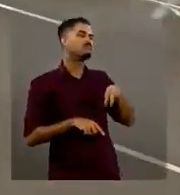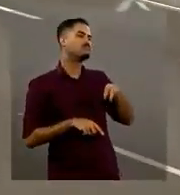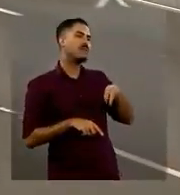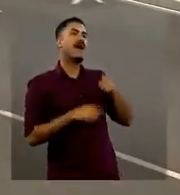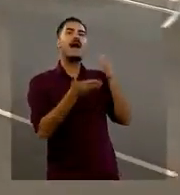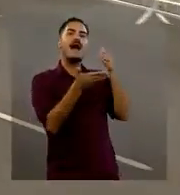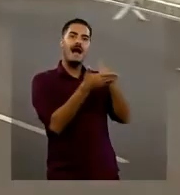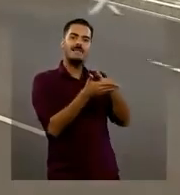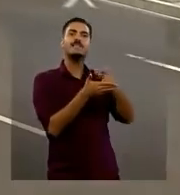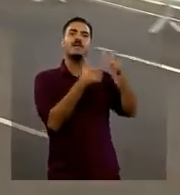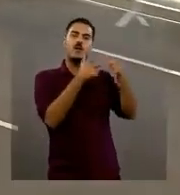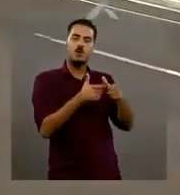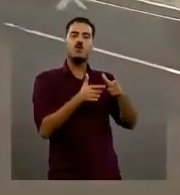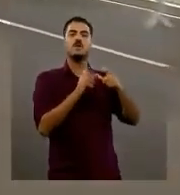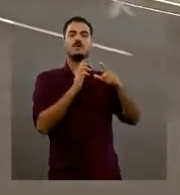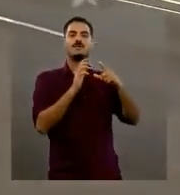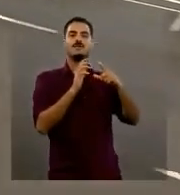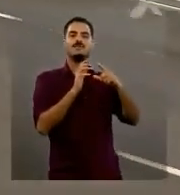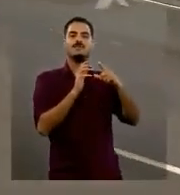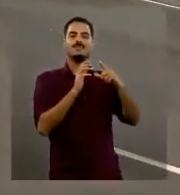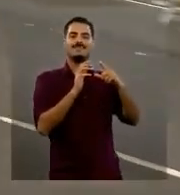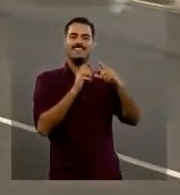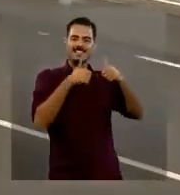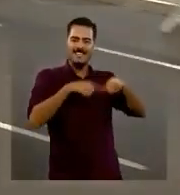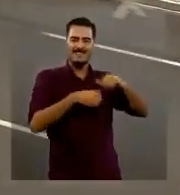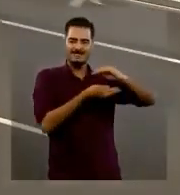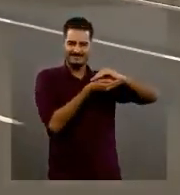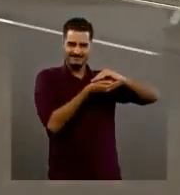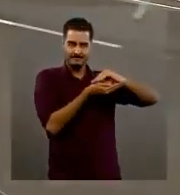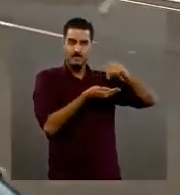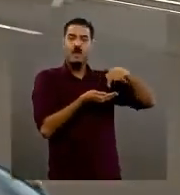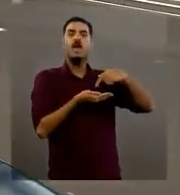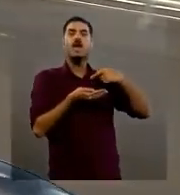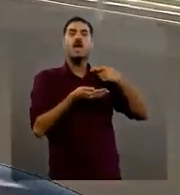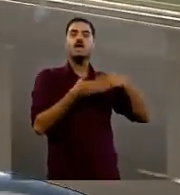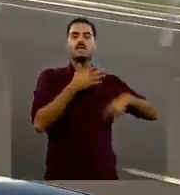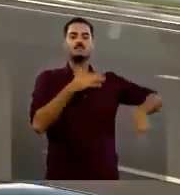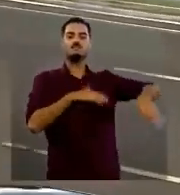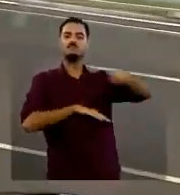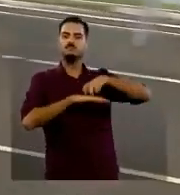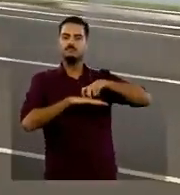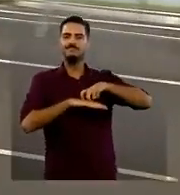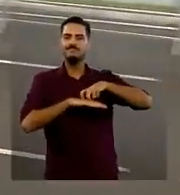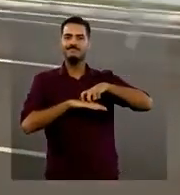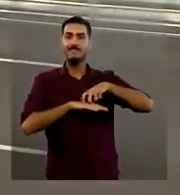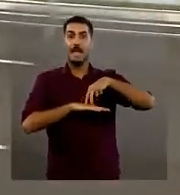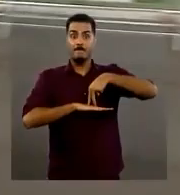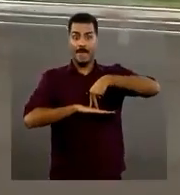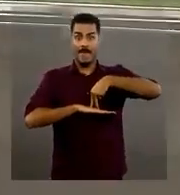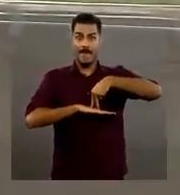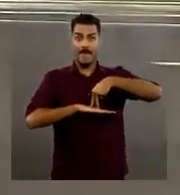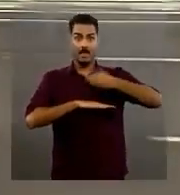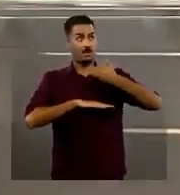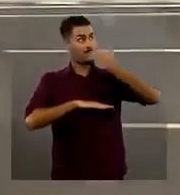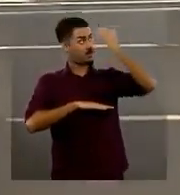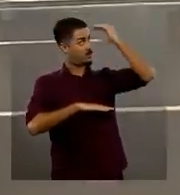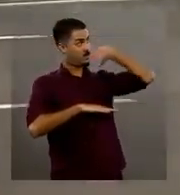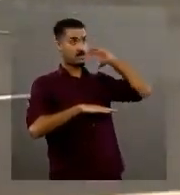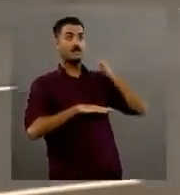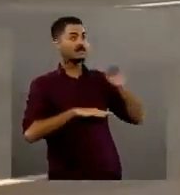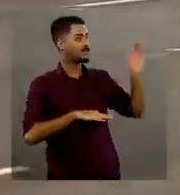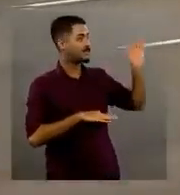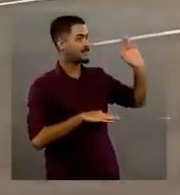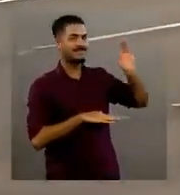Itamaraty. E ele entrou, né, no Rolls Royce e com a capota aberta, ele acompanhado da